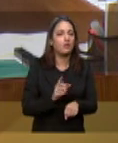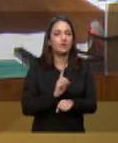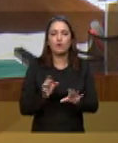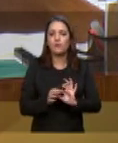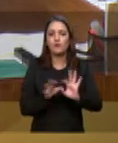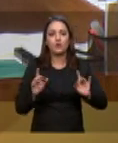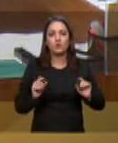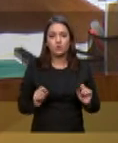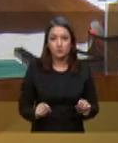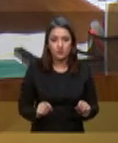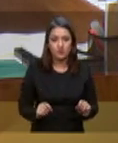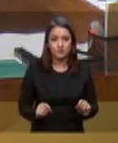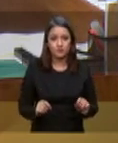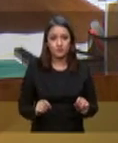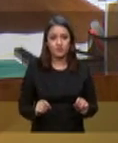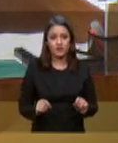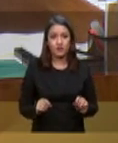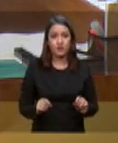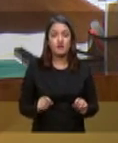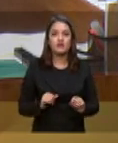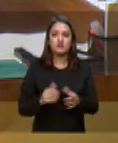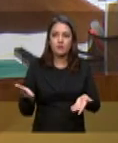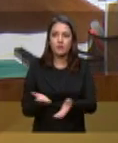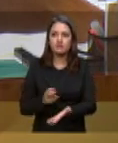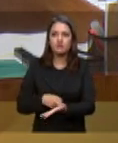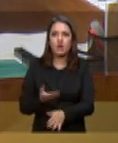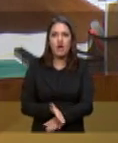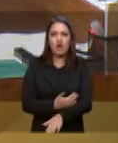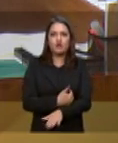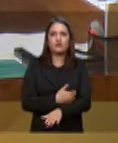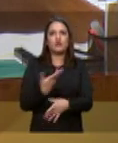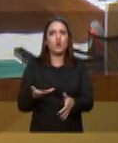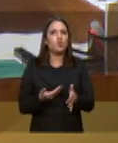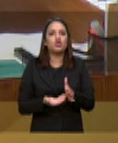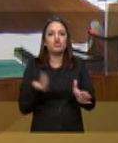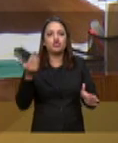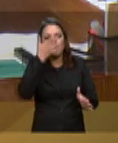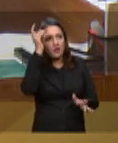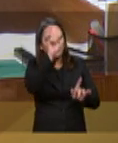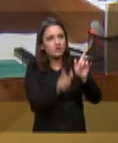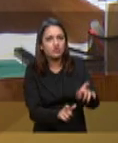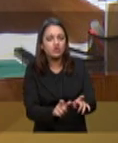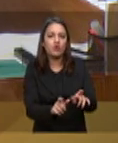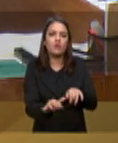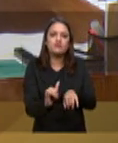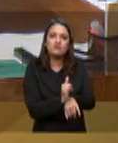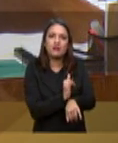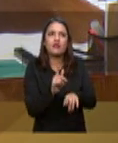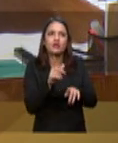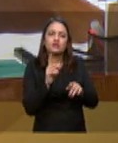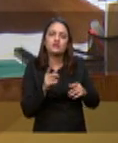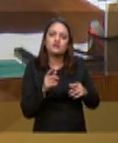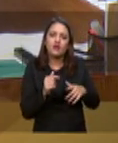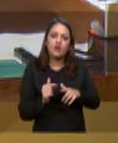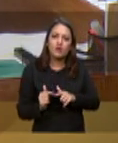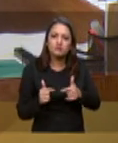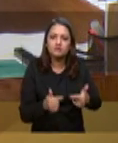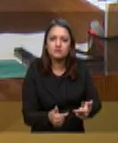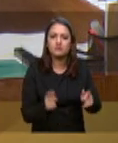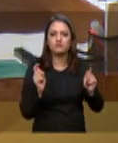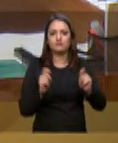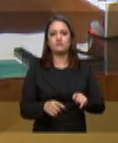pela antecipada propositura da ação penal, se subtraia do cidadão os meios que a ele mesma